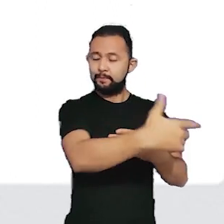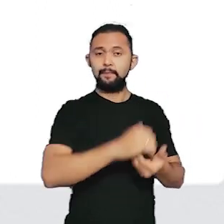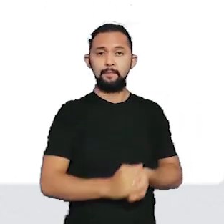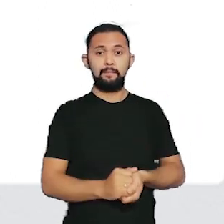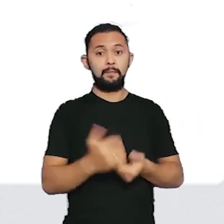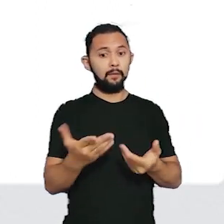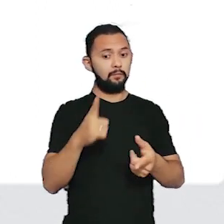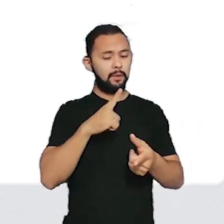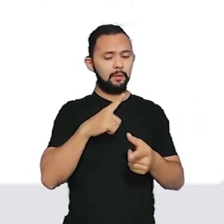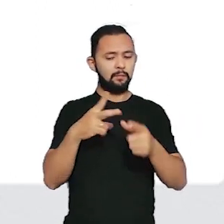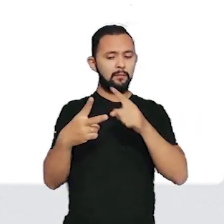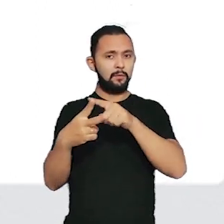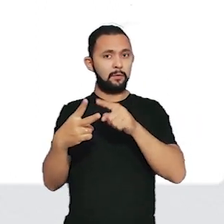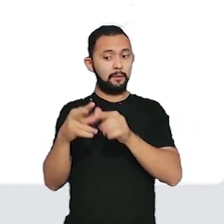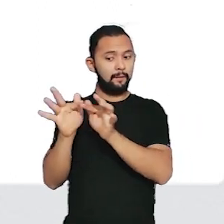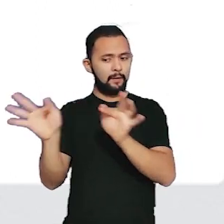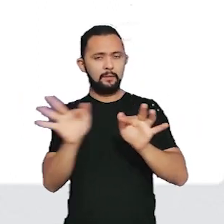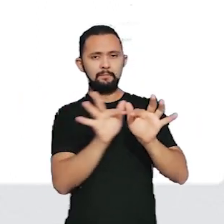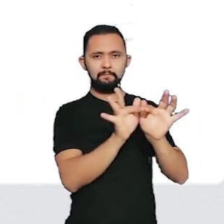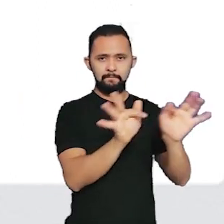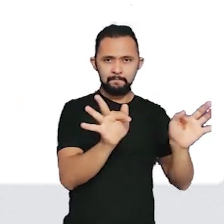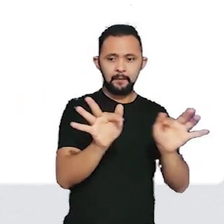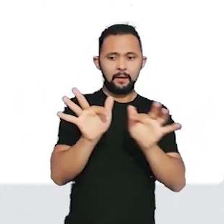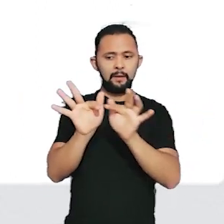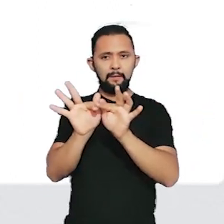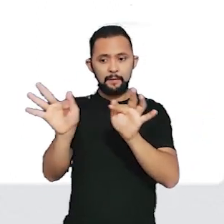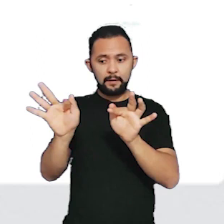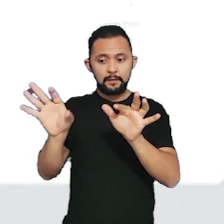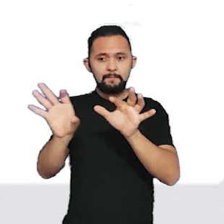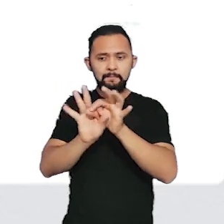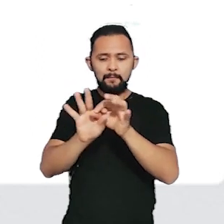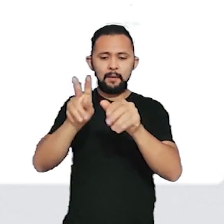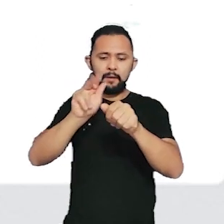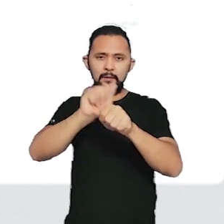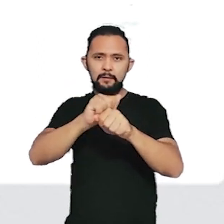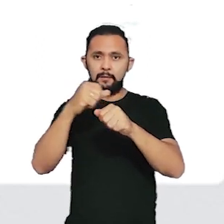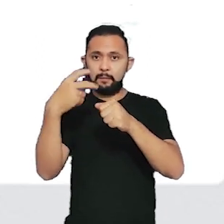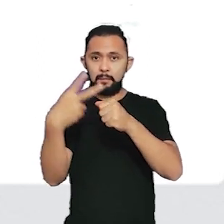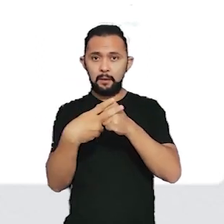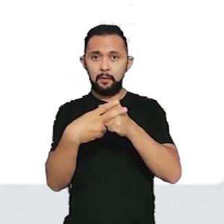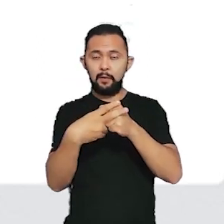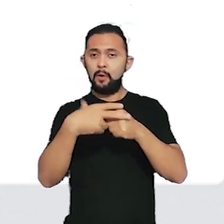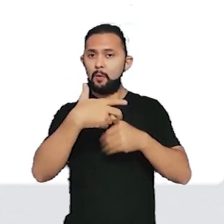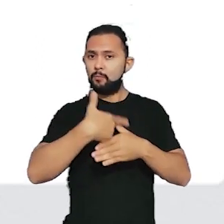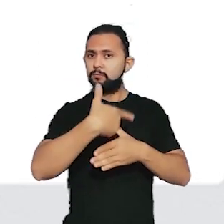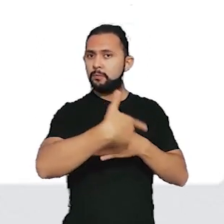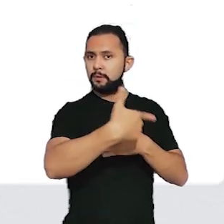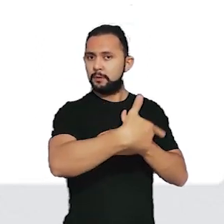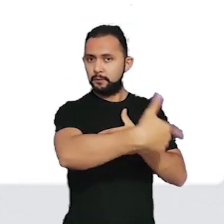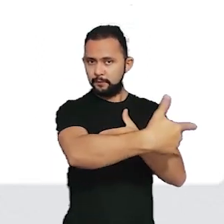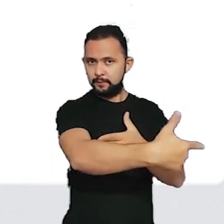oração subordinada adverbial consecutiva, tá? Então a consecutiva vai te trazer uma ideia de